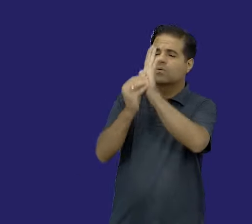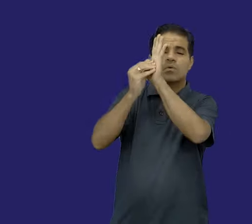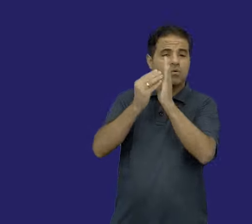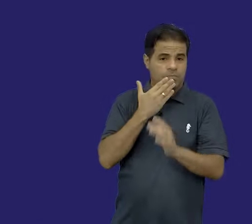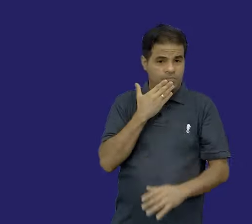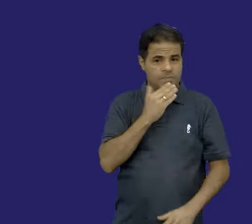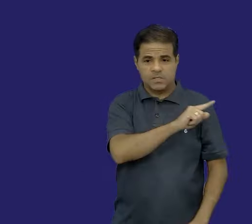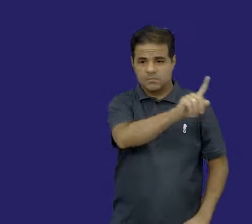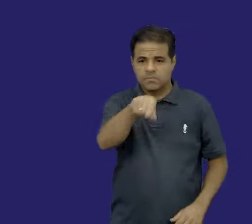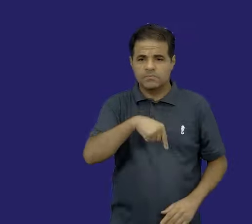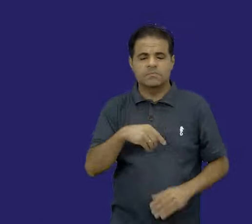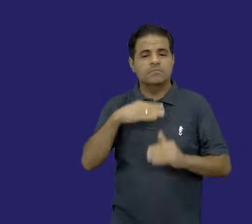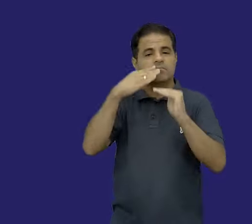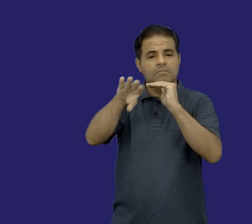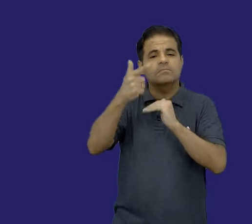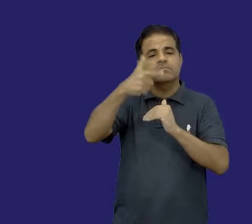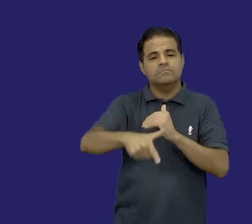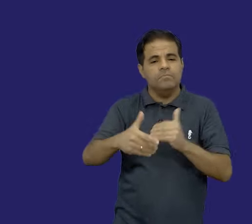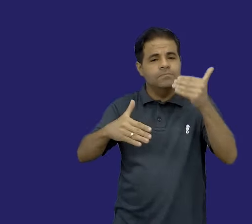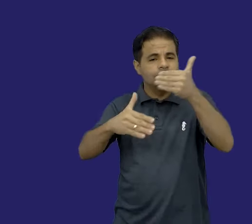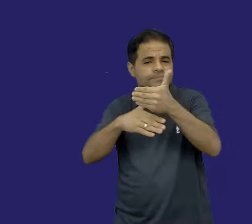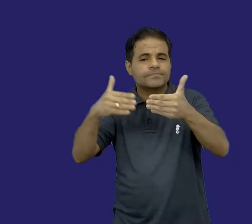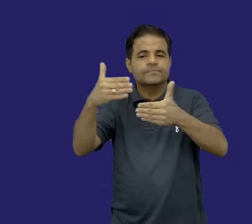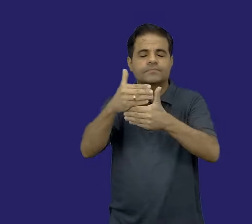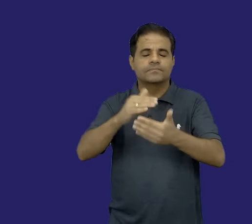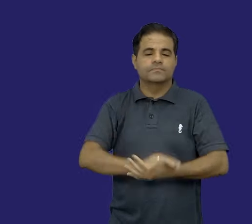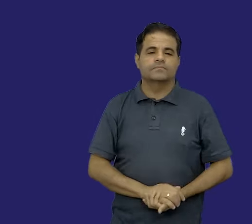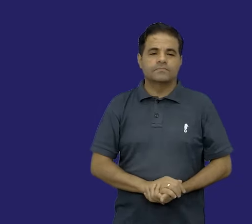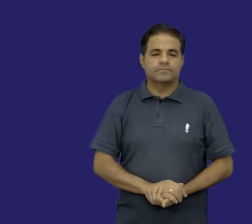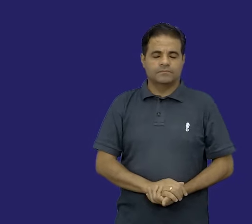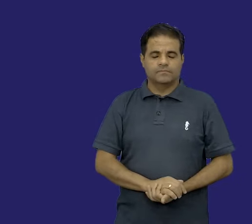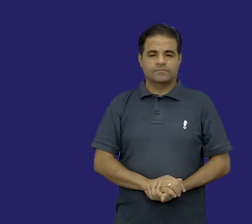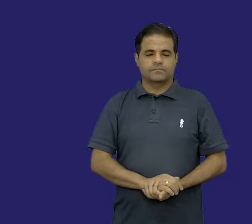vou pedir só para passar para o próximo slide, por favor.